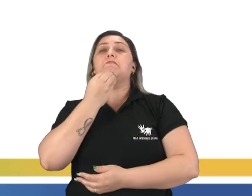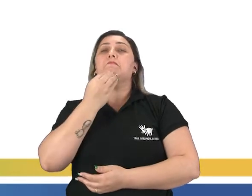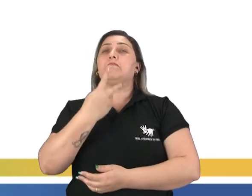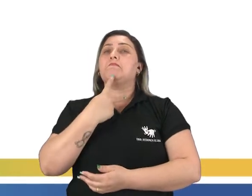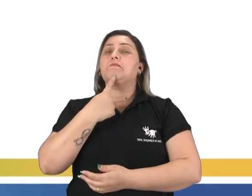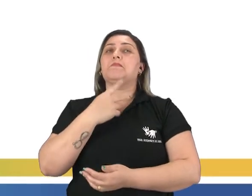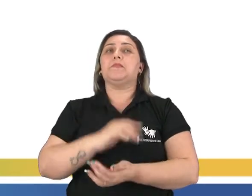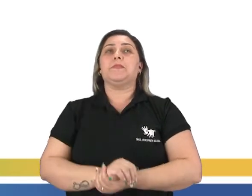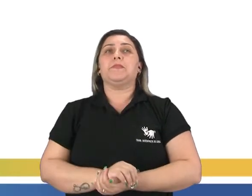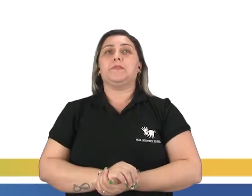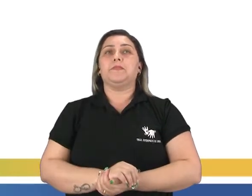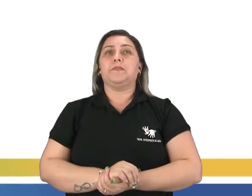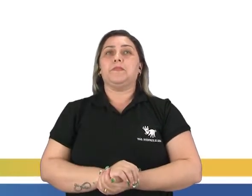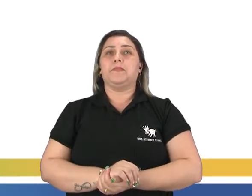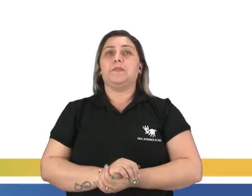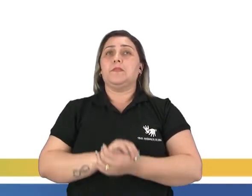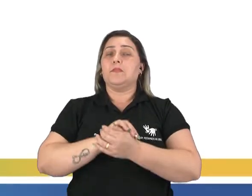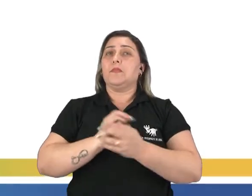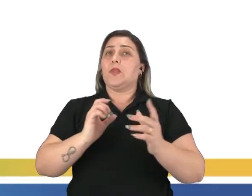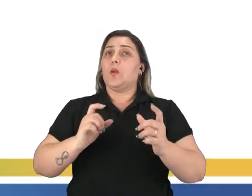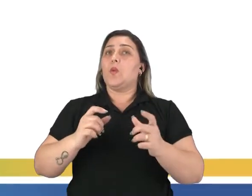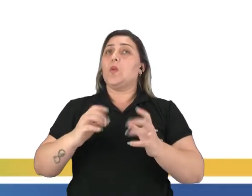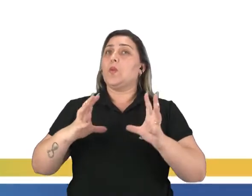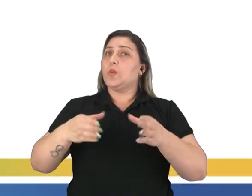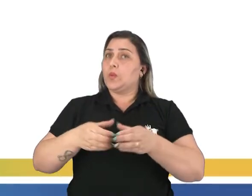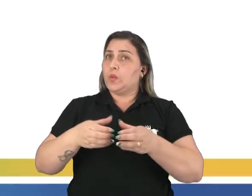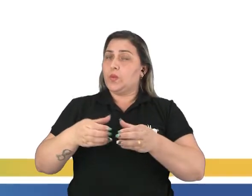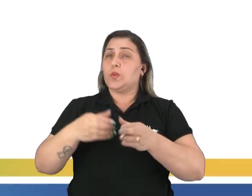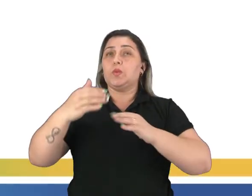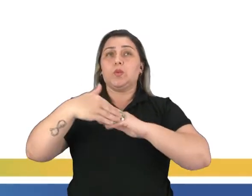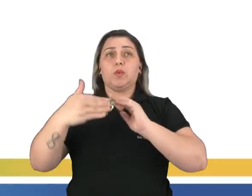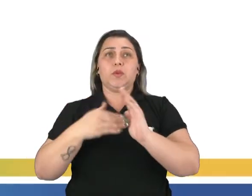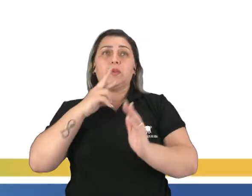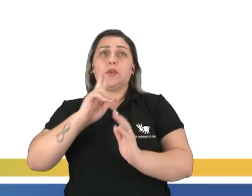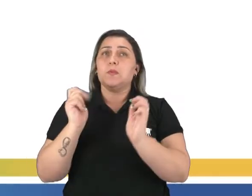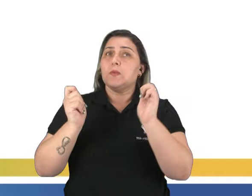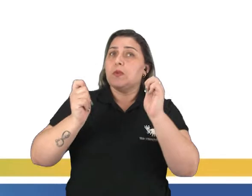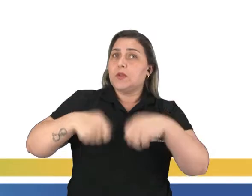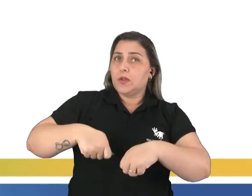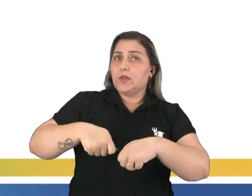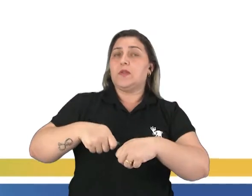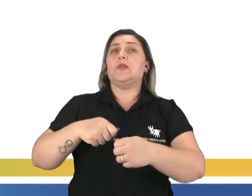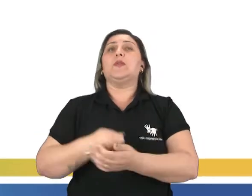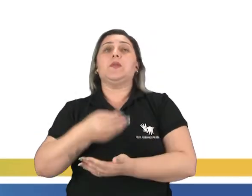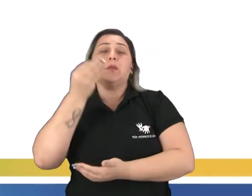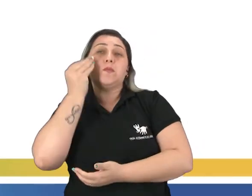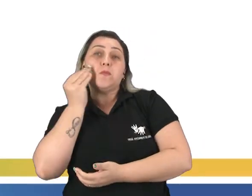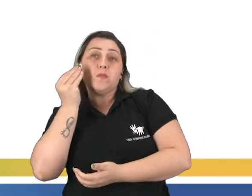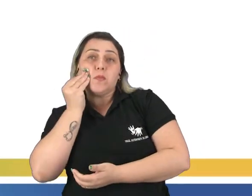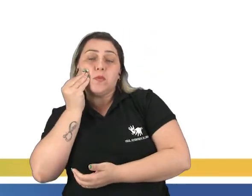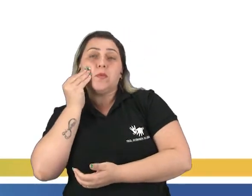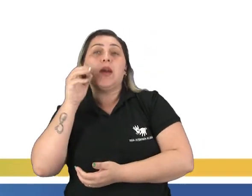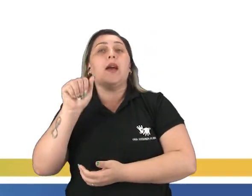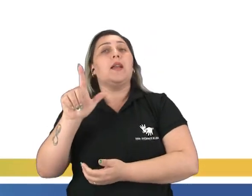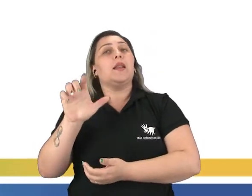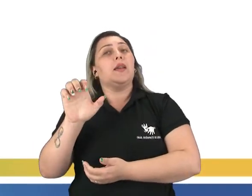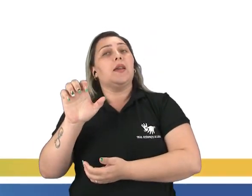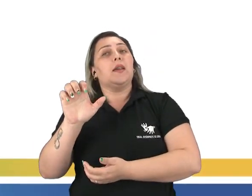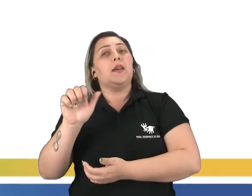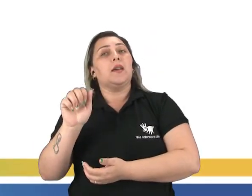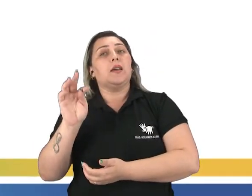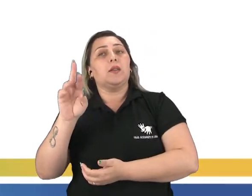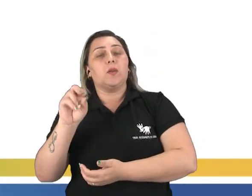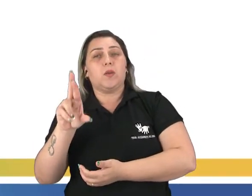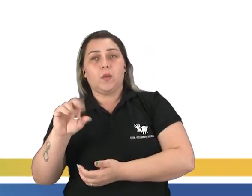probabilidade, né? Vamos chamar de espaço amostral o conjunto de todos os resultados possíveis de um determinado fenômeno ou experimento